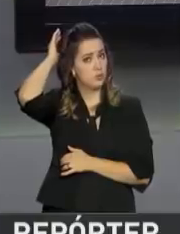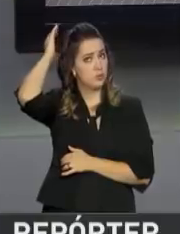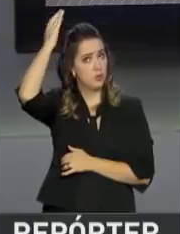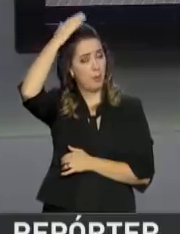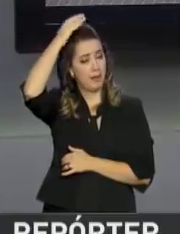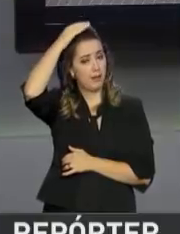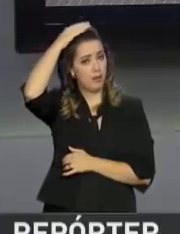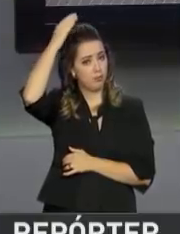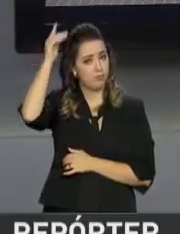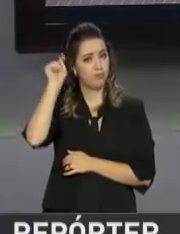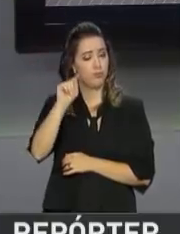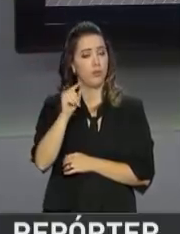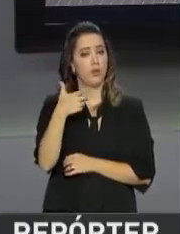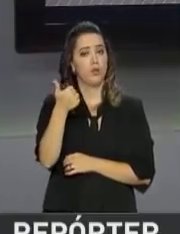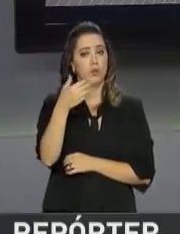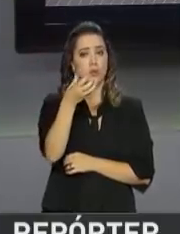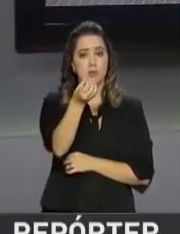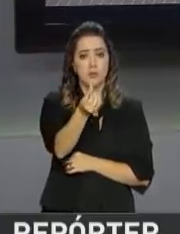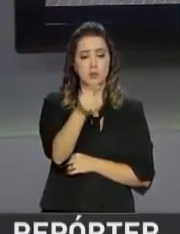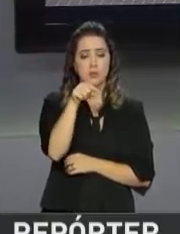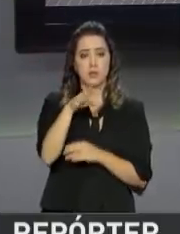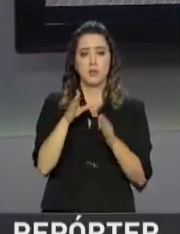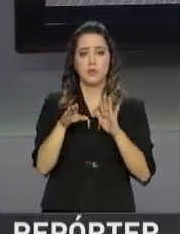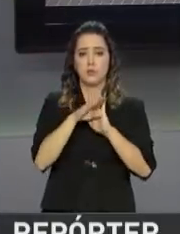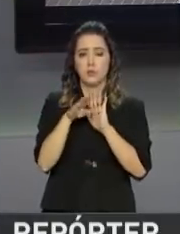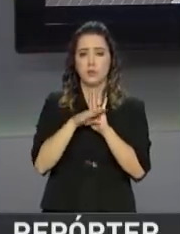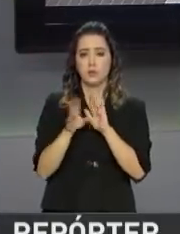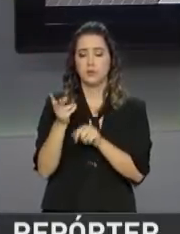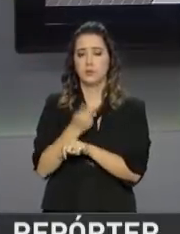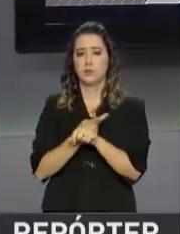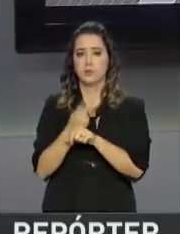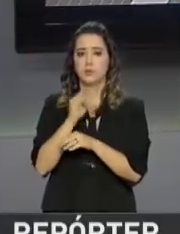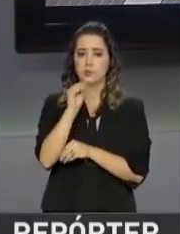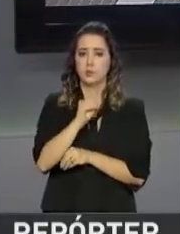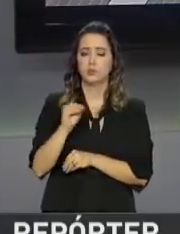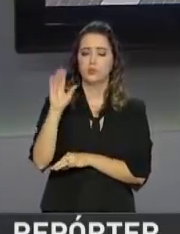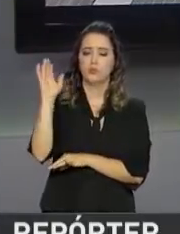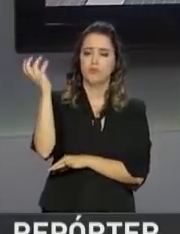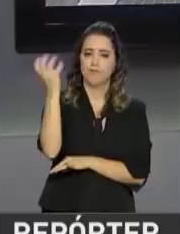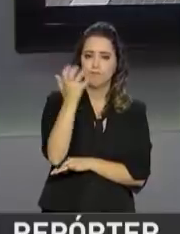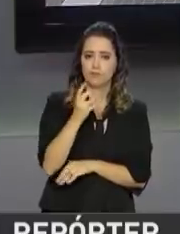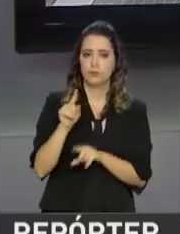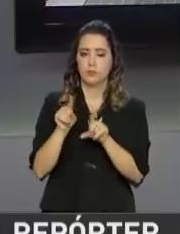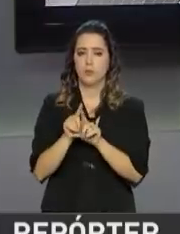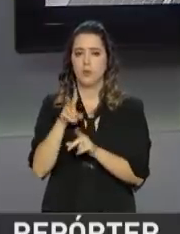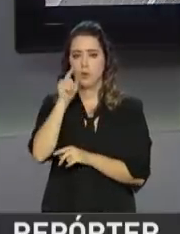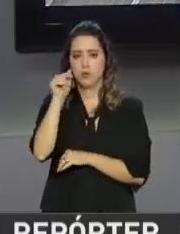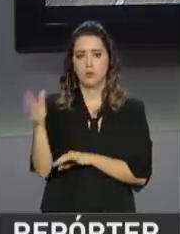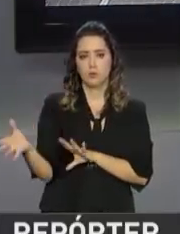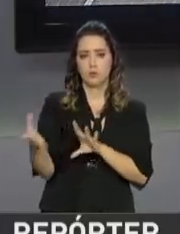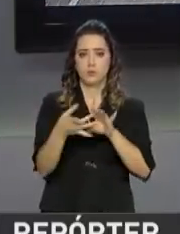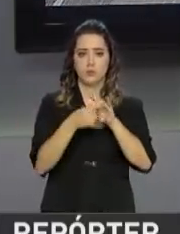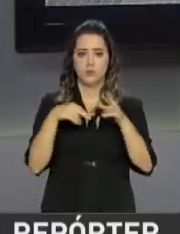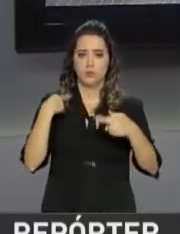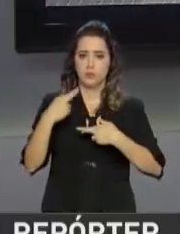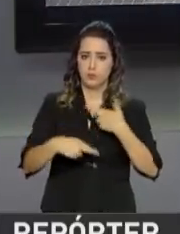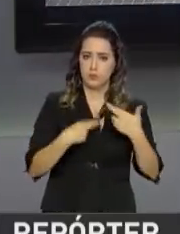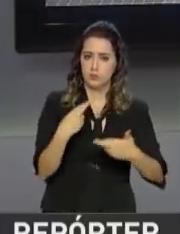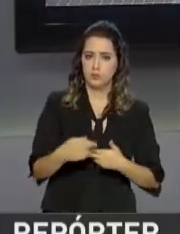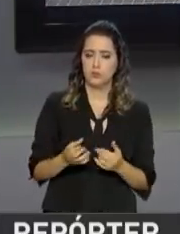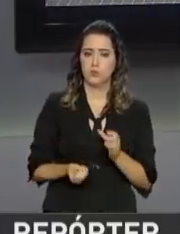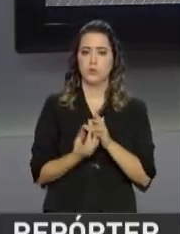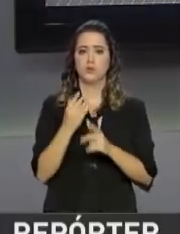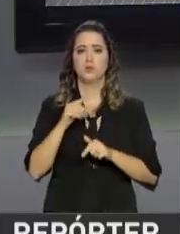Paraná. Lançado em 2006, o programa busca a sustentabilidade socioambiental, fortalece os elos da reciclagem,